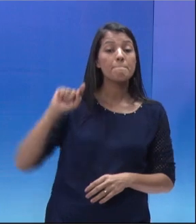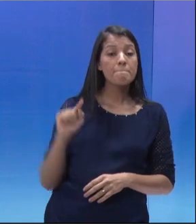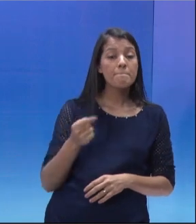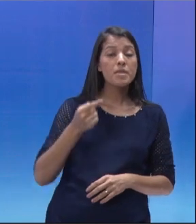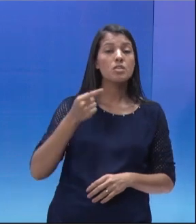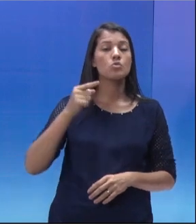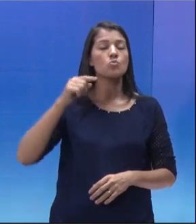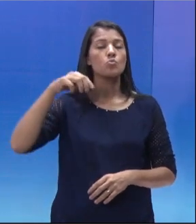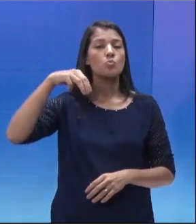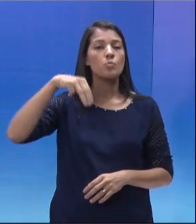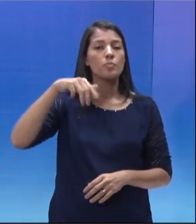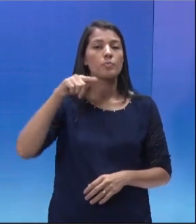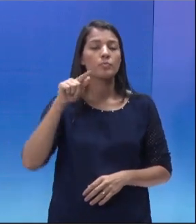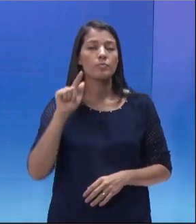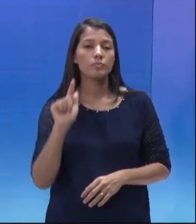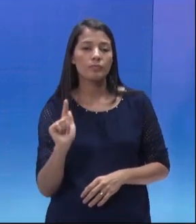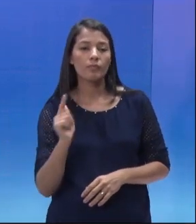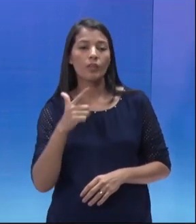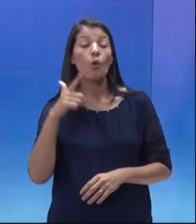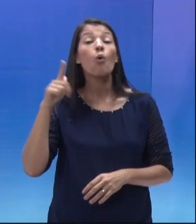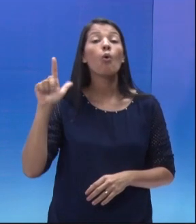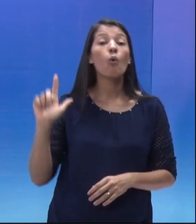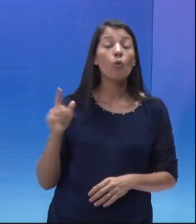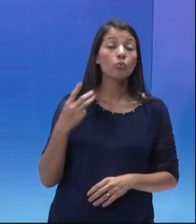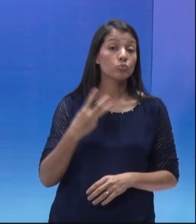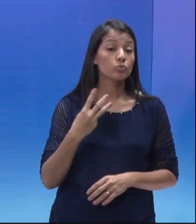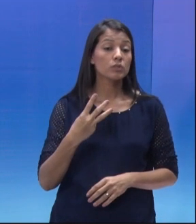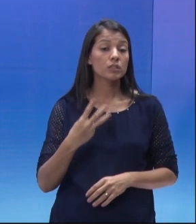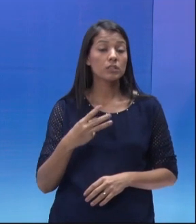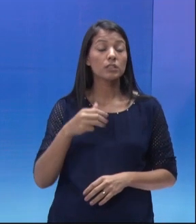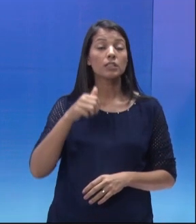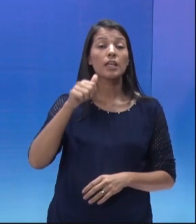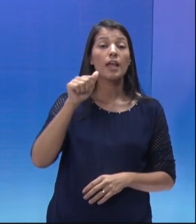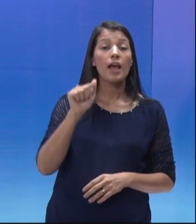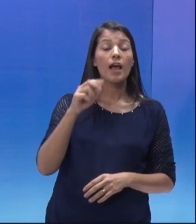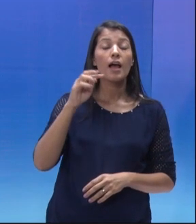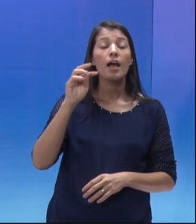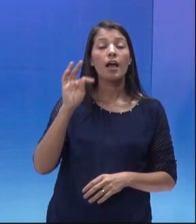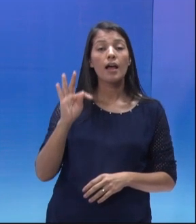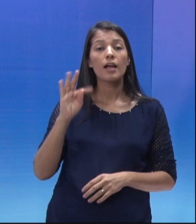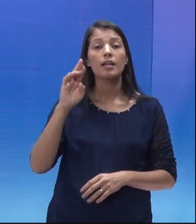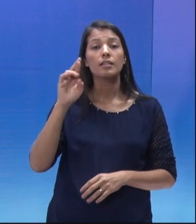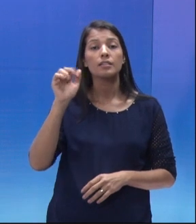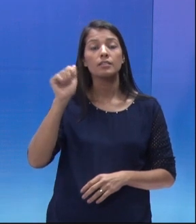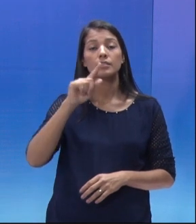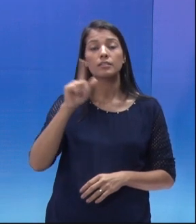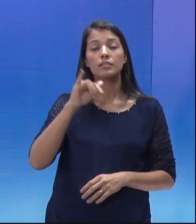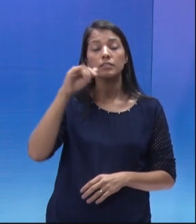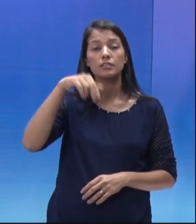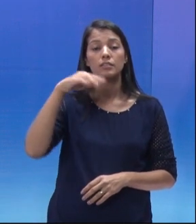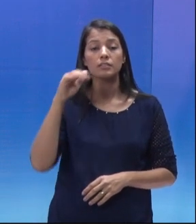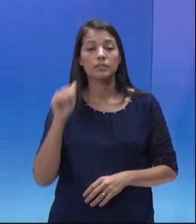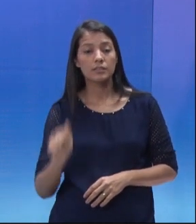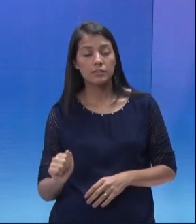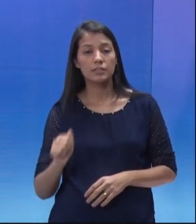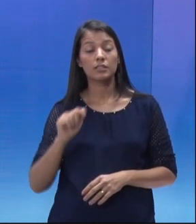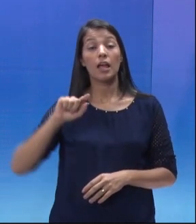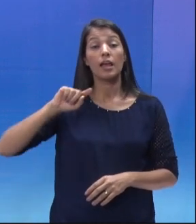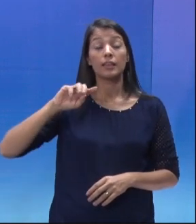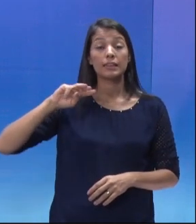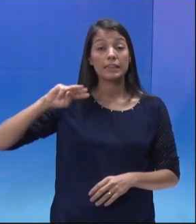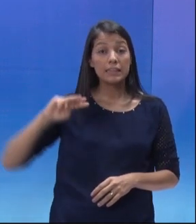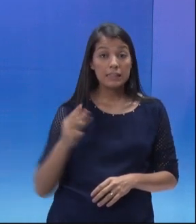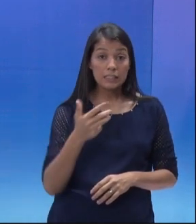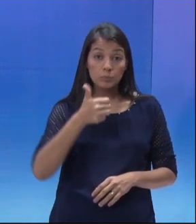rato. E ele afirma o seguinte, que 60 ratos com massa de 200 gramas cada foram divididos em 3 grupos de 20.